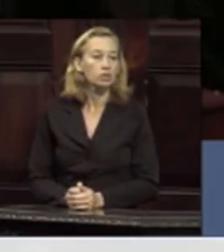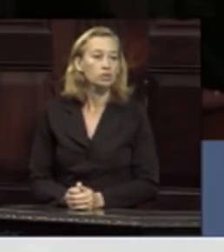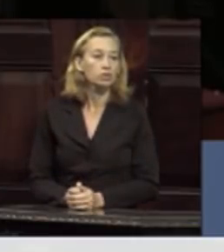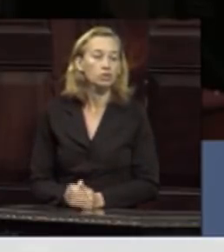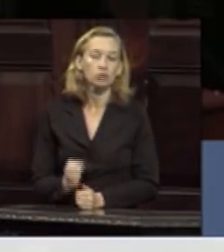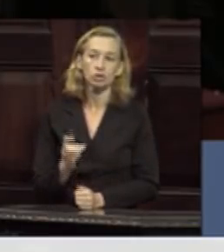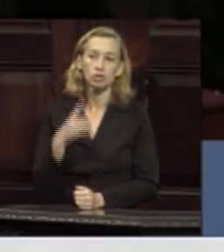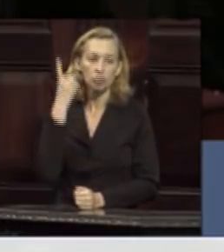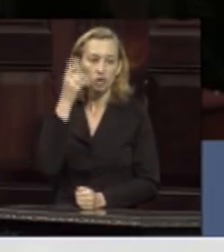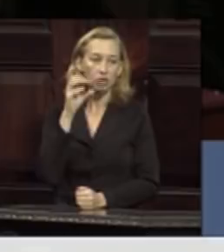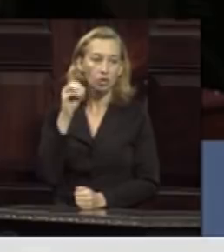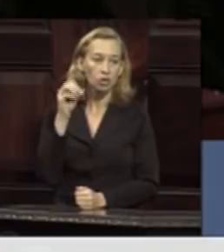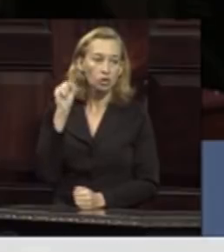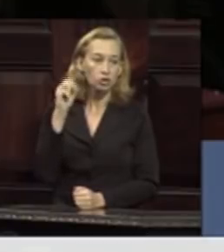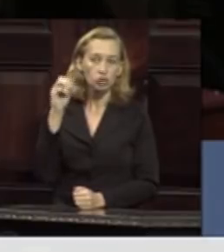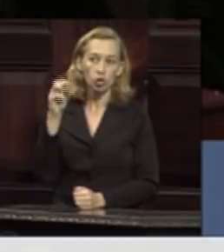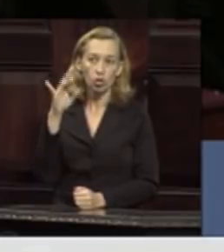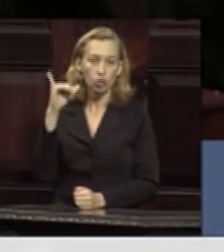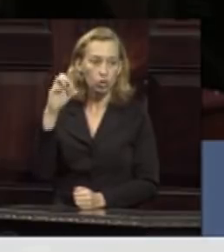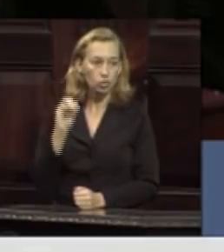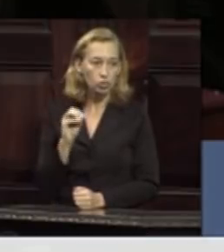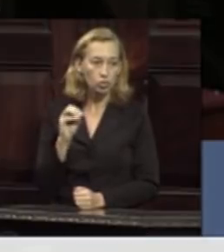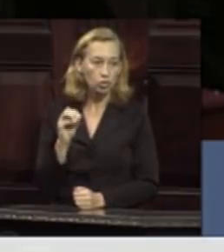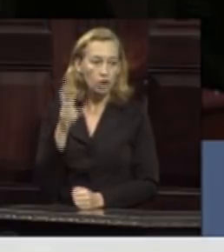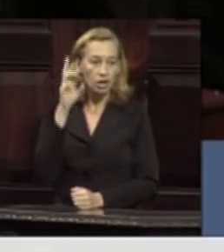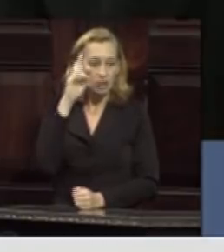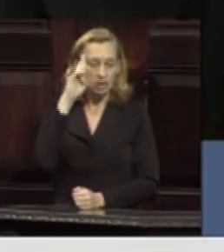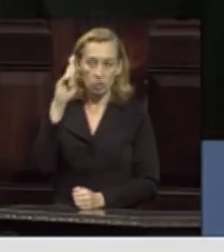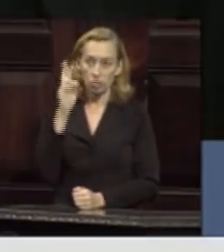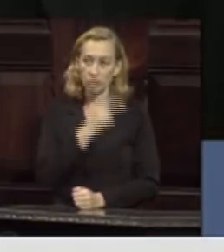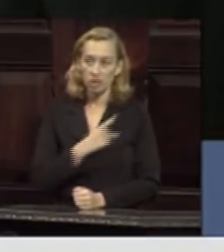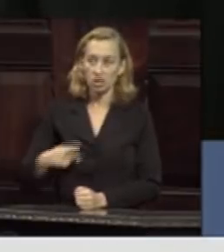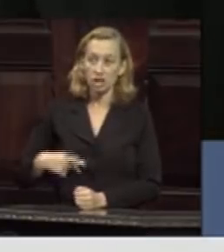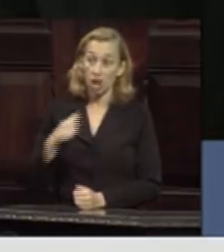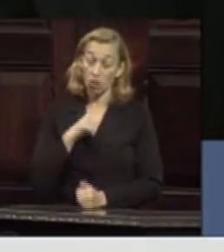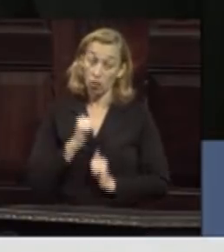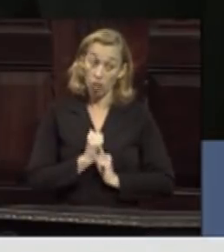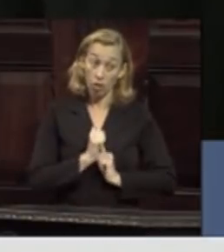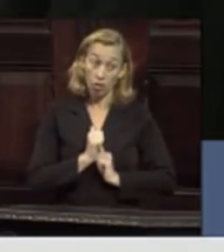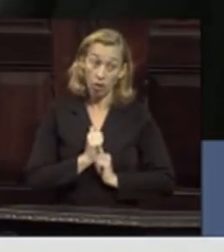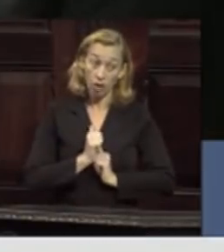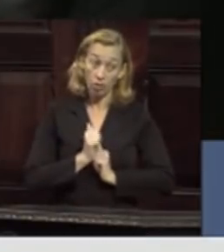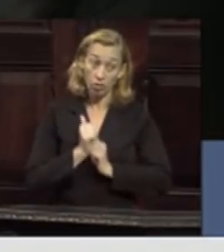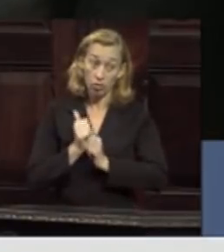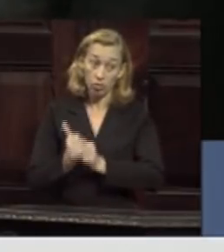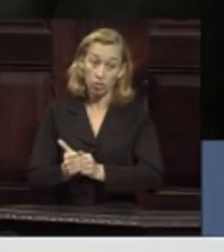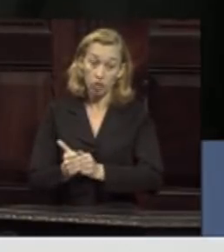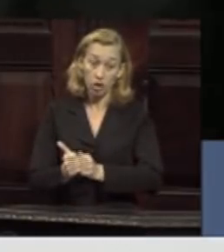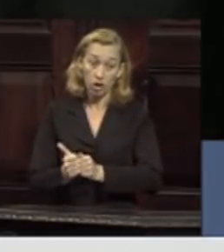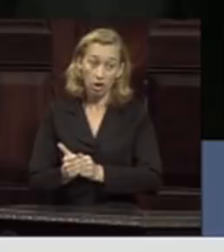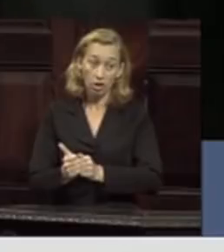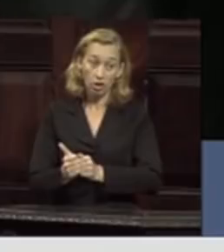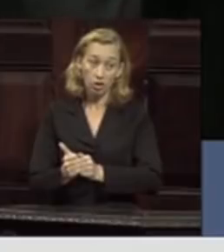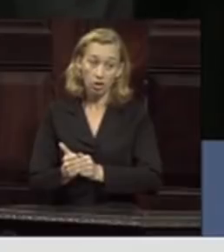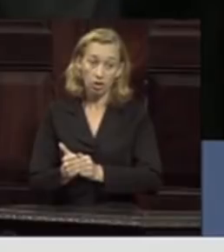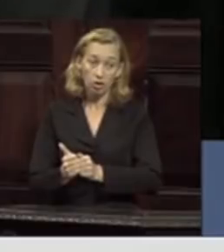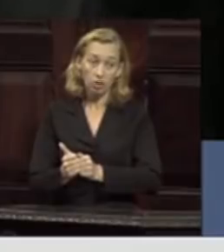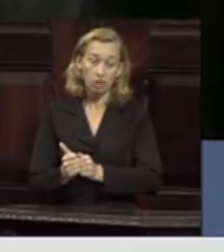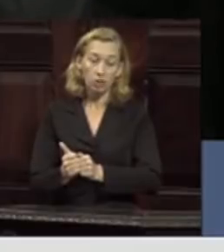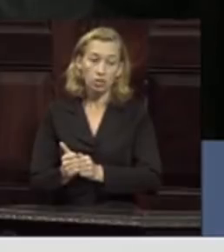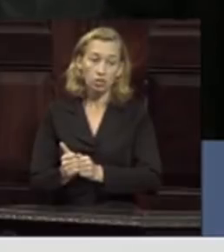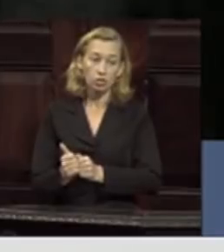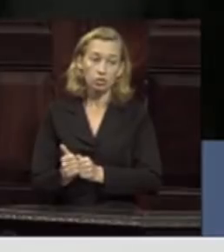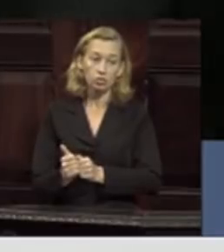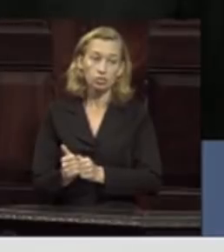Deputado Osório. Senhor presidente, eu vou acompanhar o voto do relator, deputado Luiz Paulo, favorável à matéria com